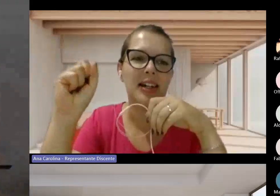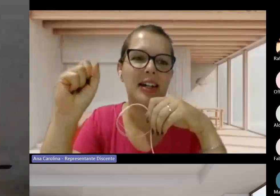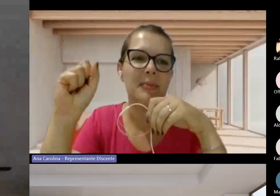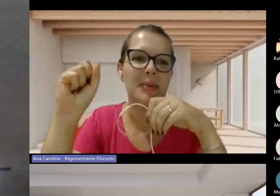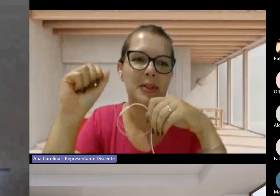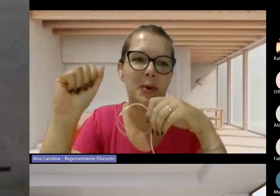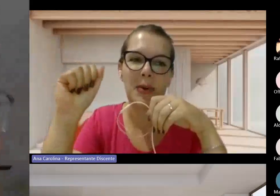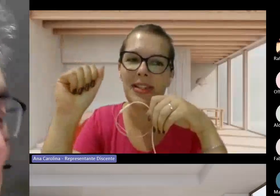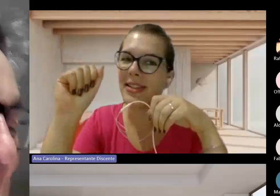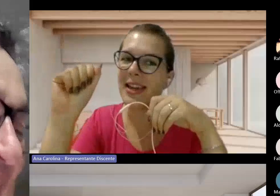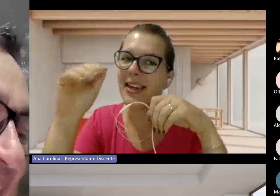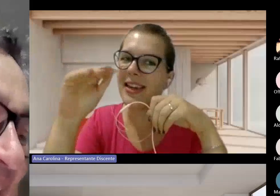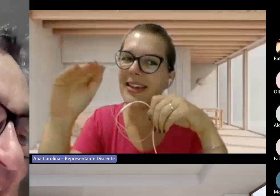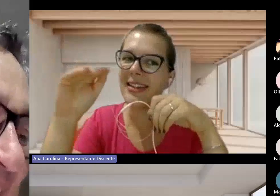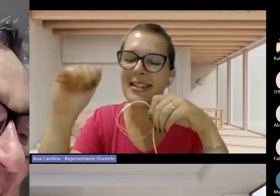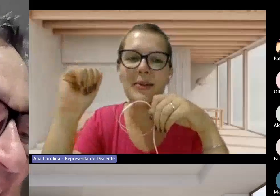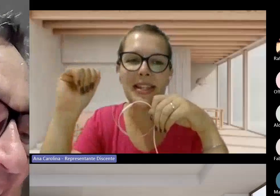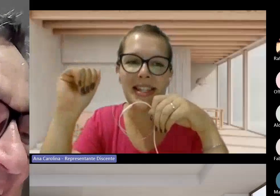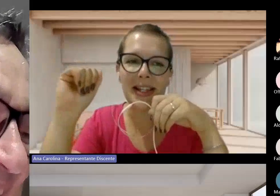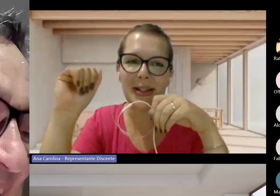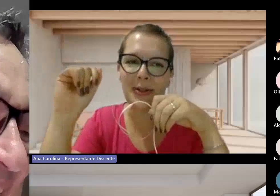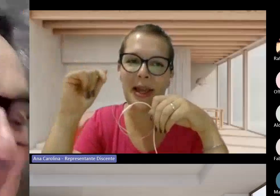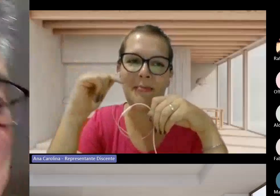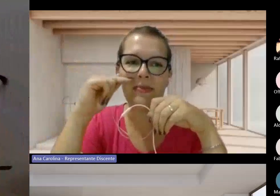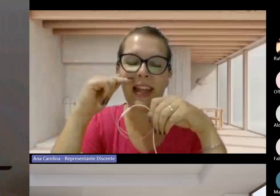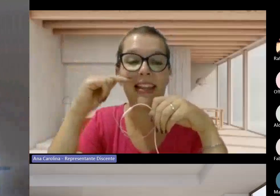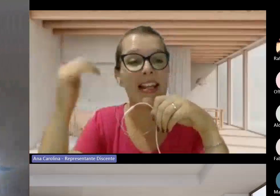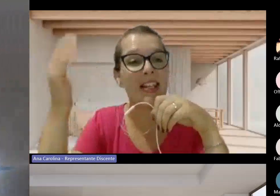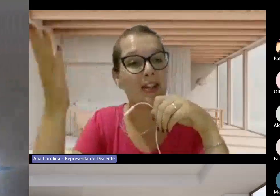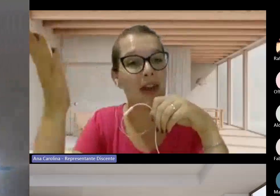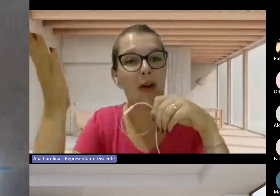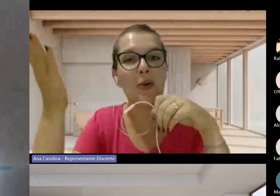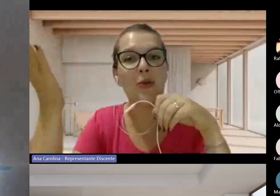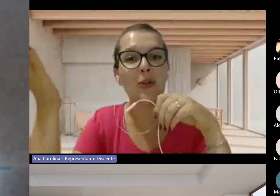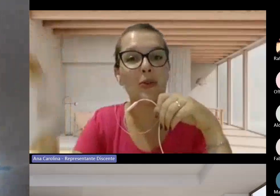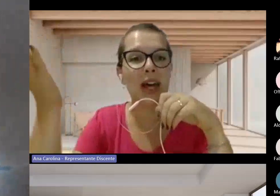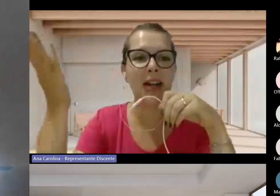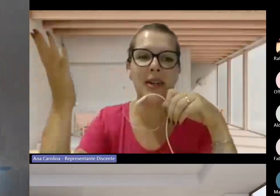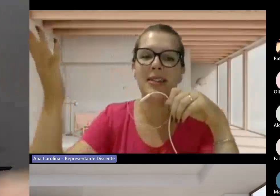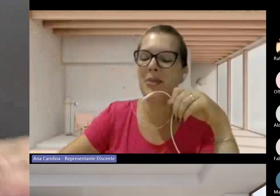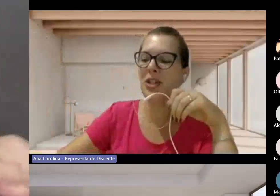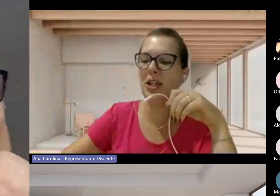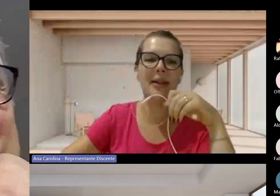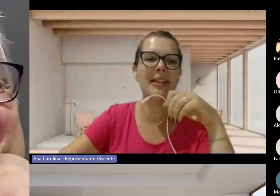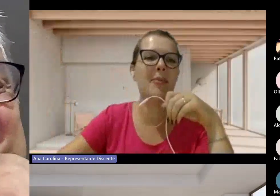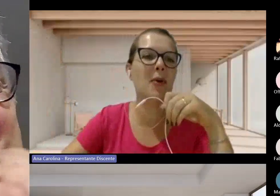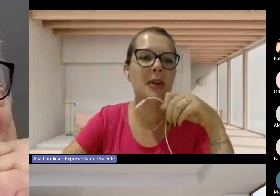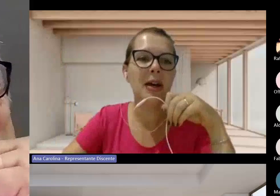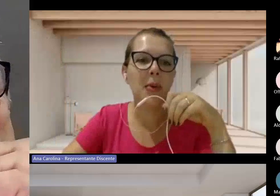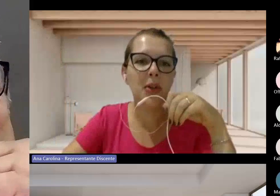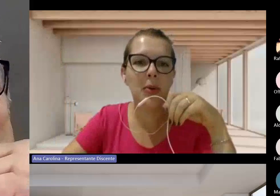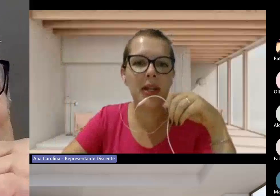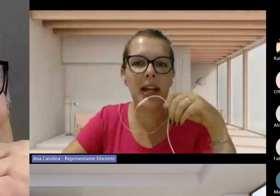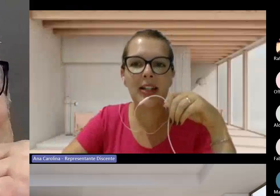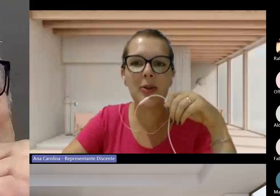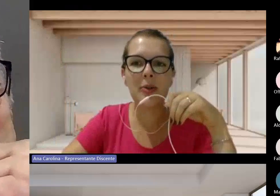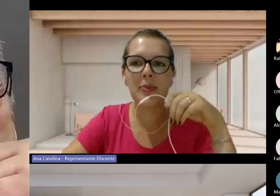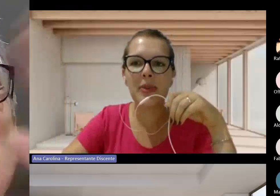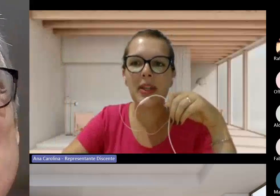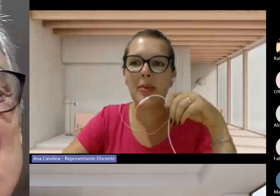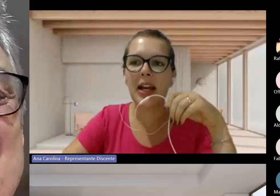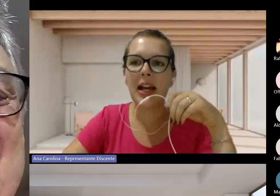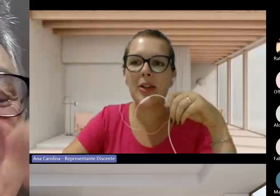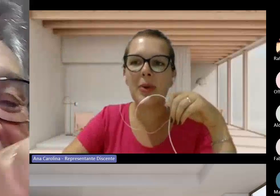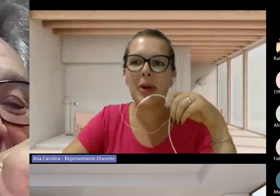captando pessoas aí que estão iniciando, né? Então, Até se tiver algum voluntário aí, me chama, tá bom? Muito